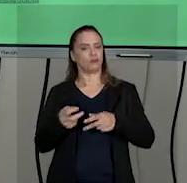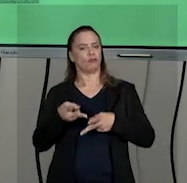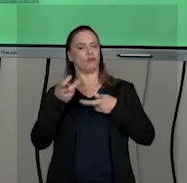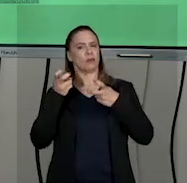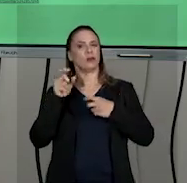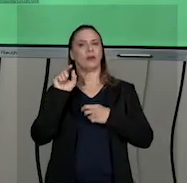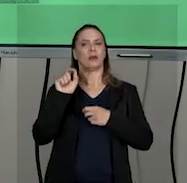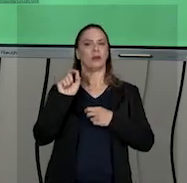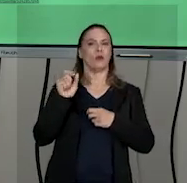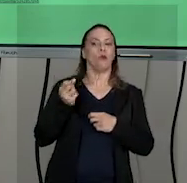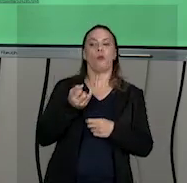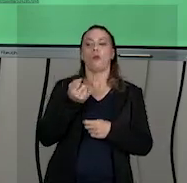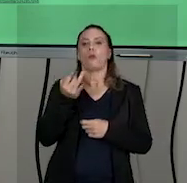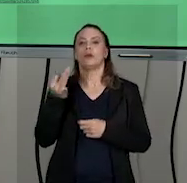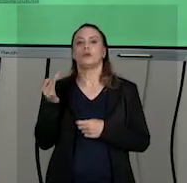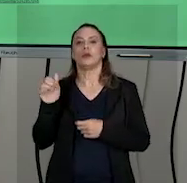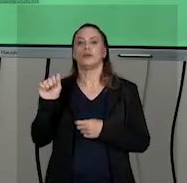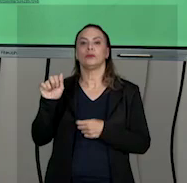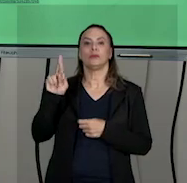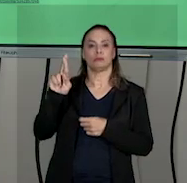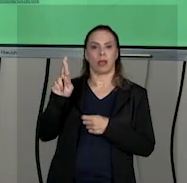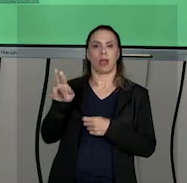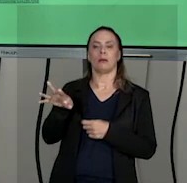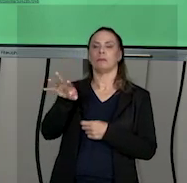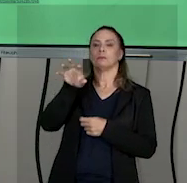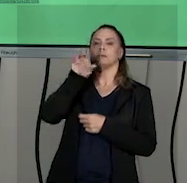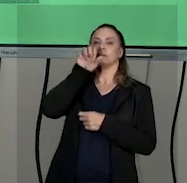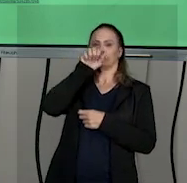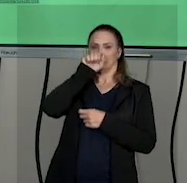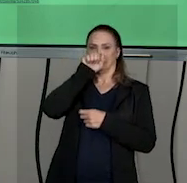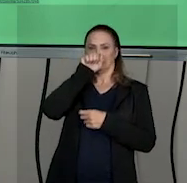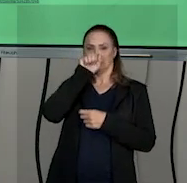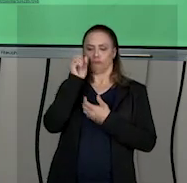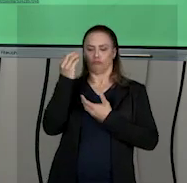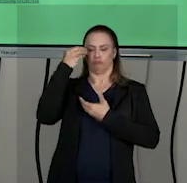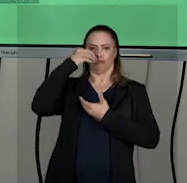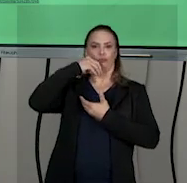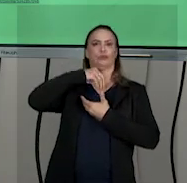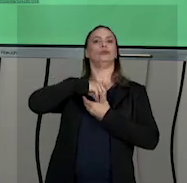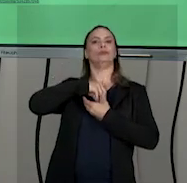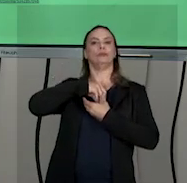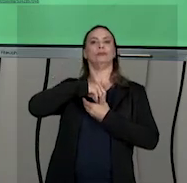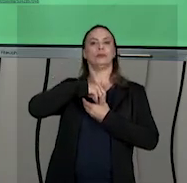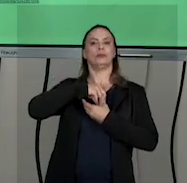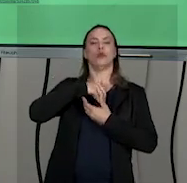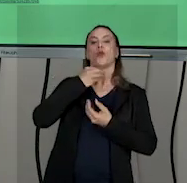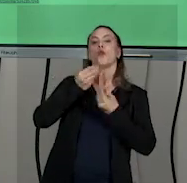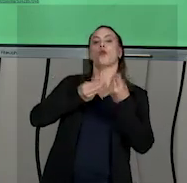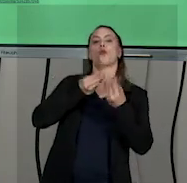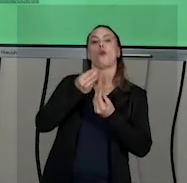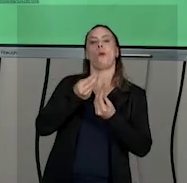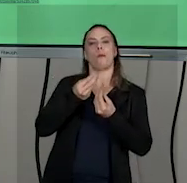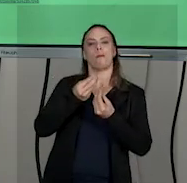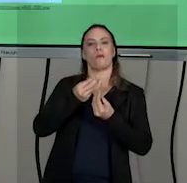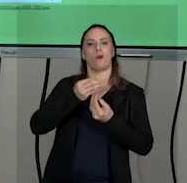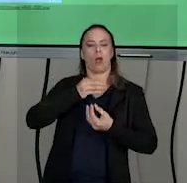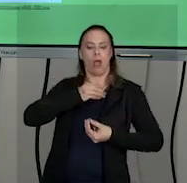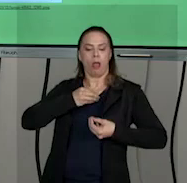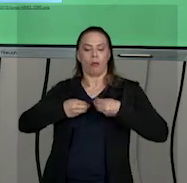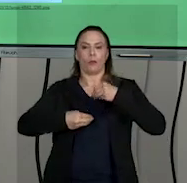de ar que está entrando dentro do seu pulmão e como isso está sendo aproveitado pelo